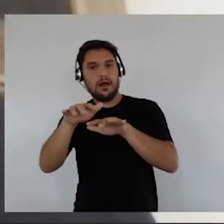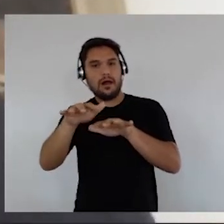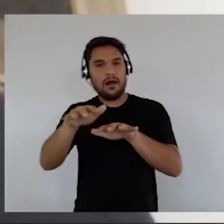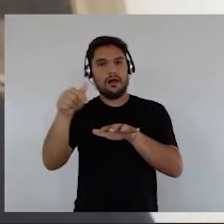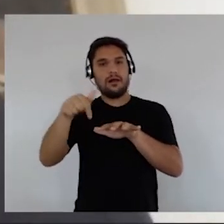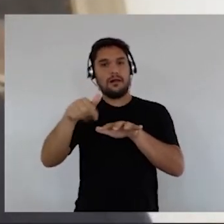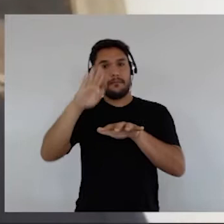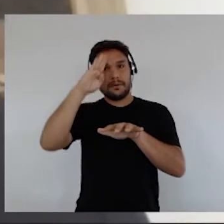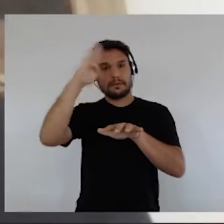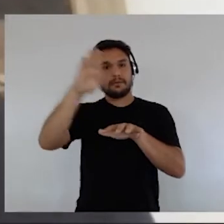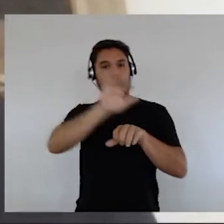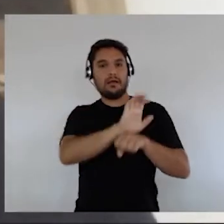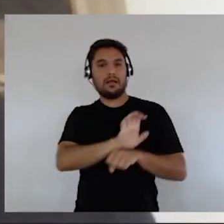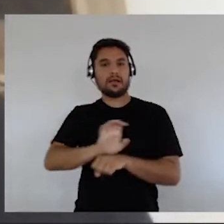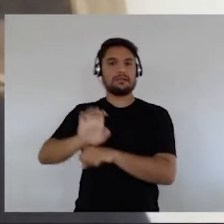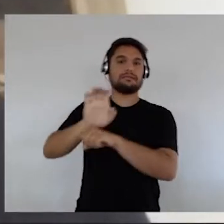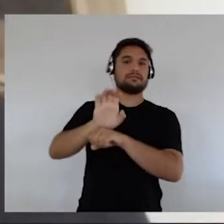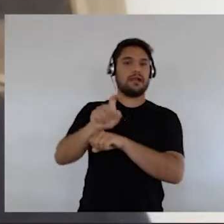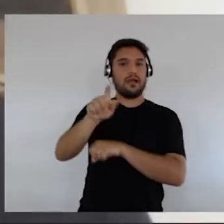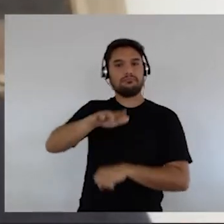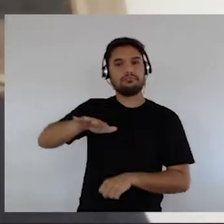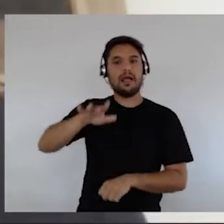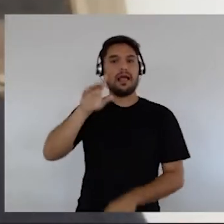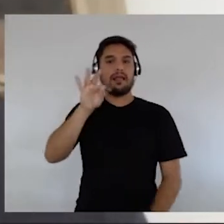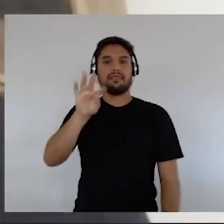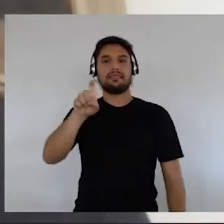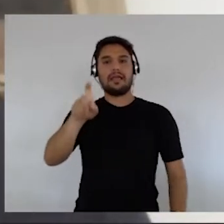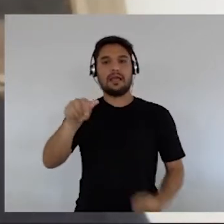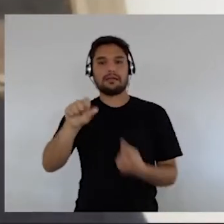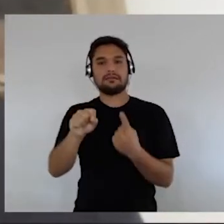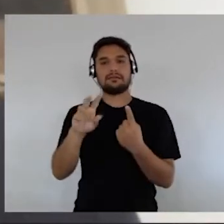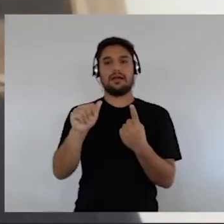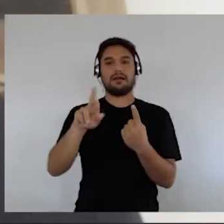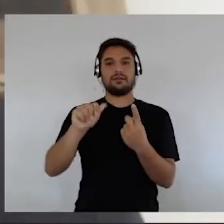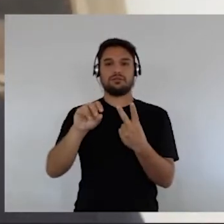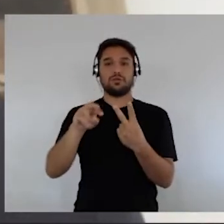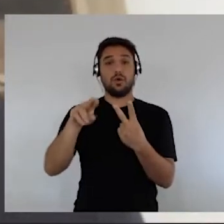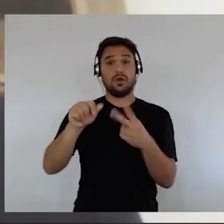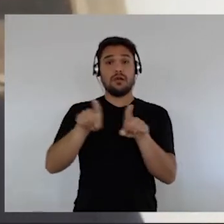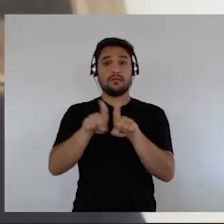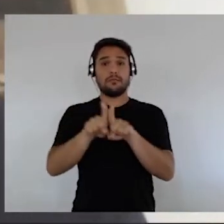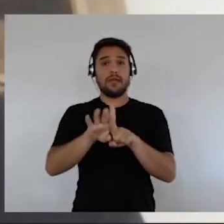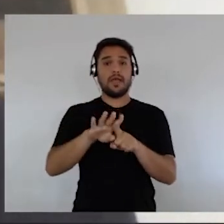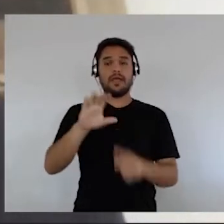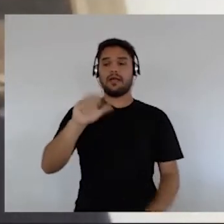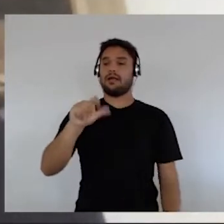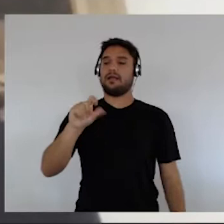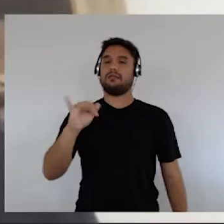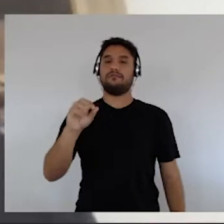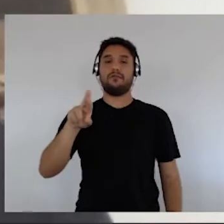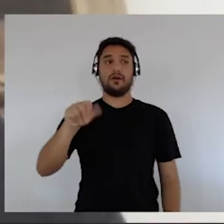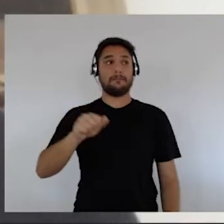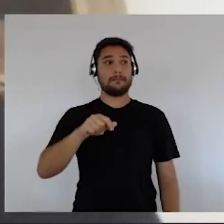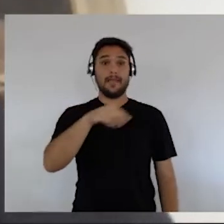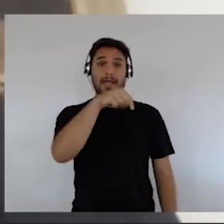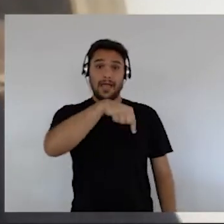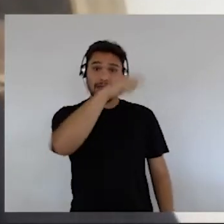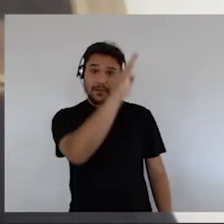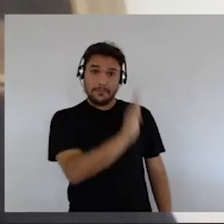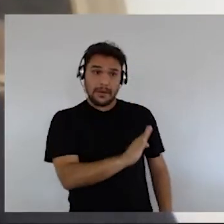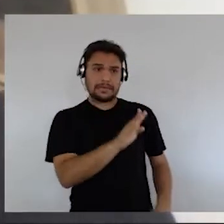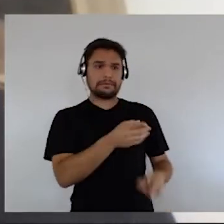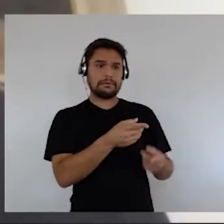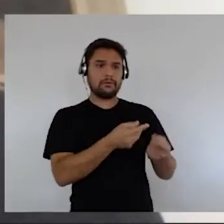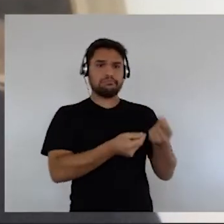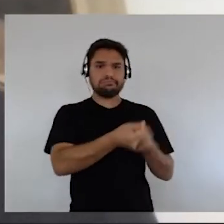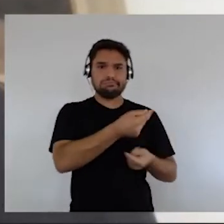pelos principais estados econômicos, como Texas, Arizona e a Califórnia. No Brasil, as atividades